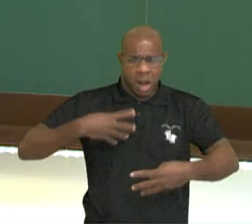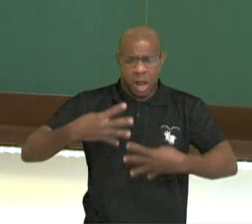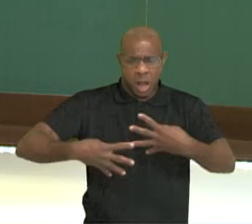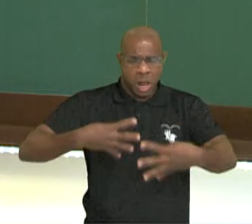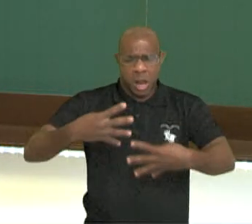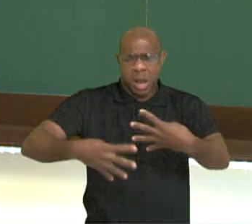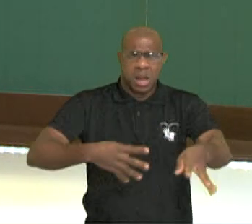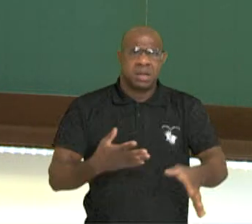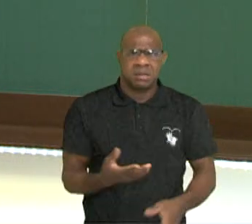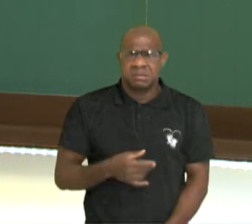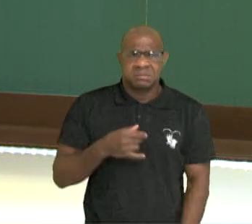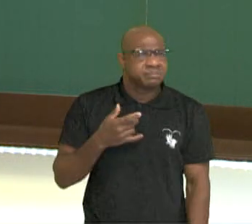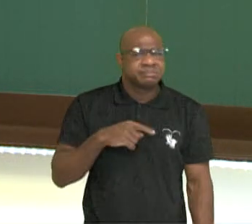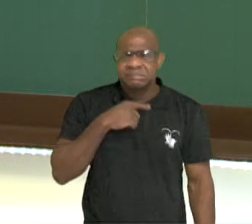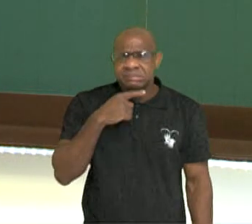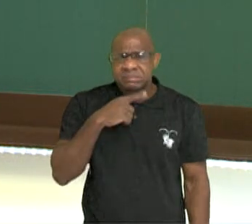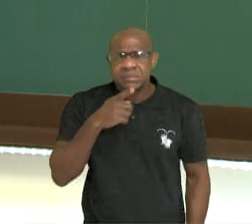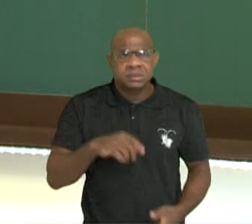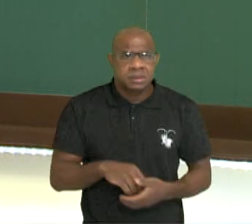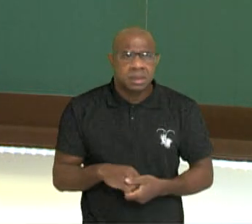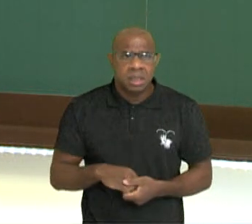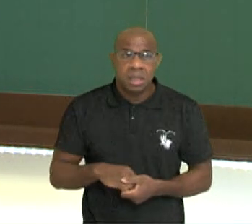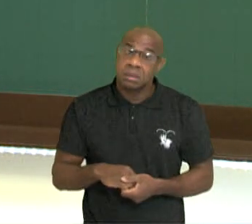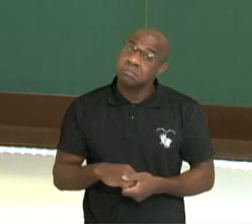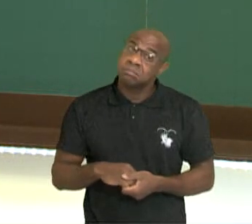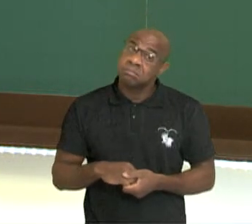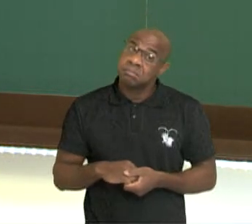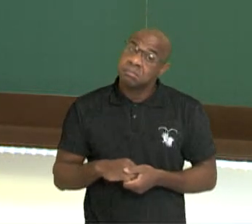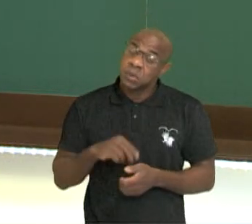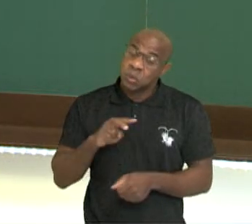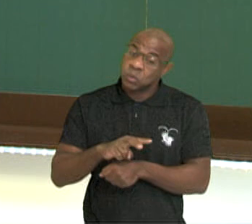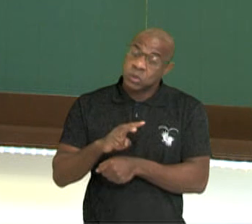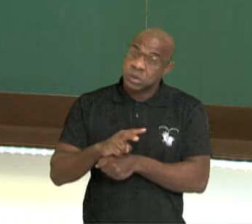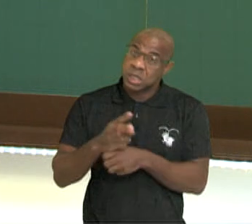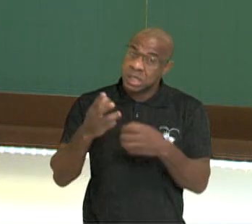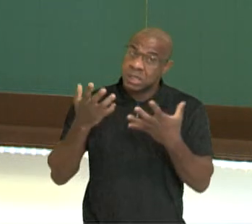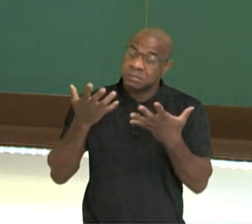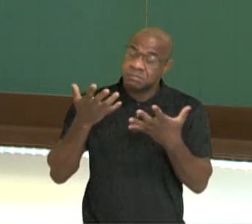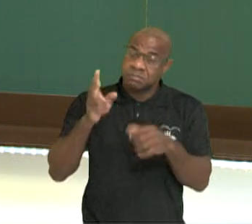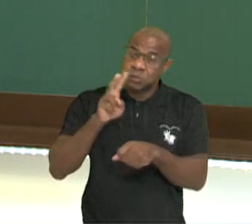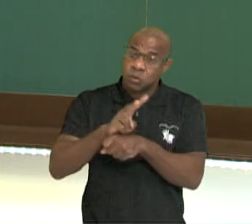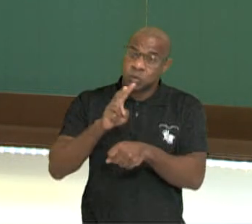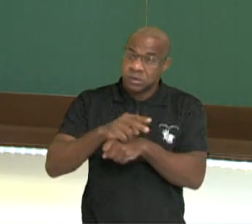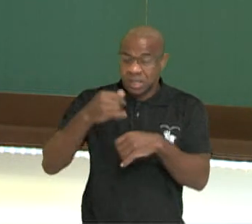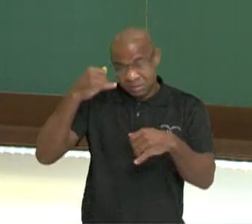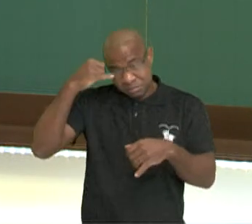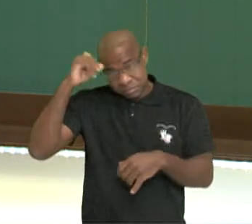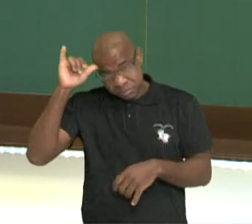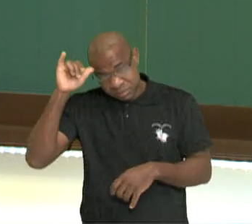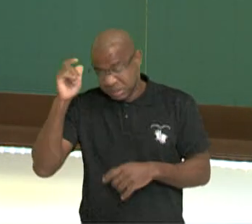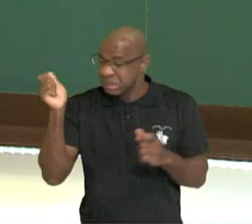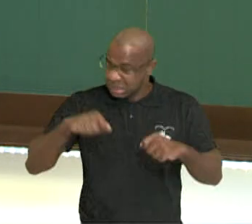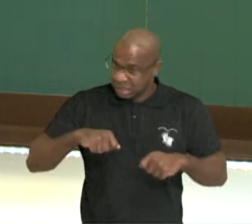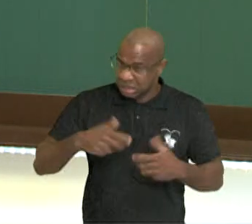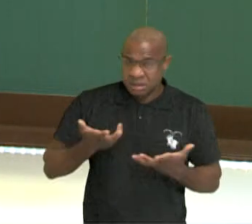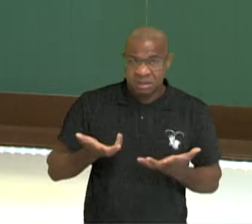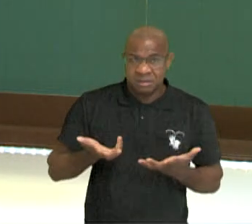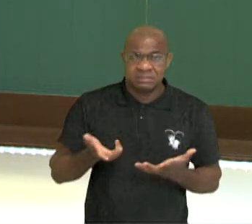para pastagem, pecuária, dá para usar? Também não. Fica difícil para o gado circular